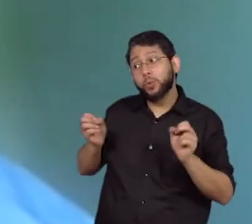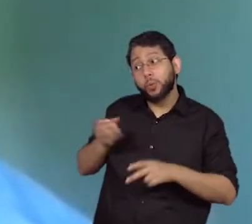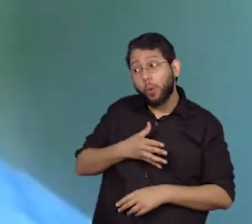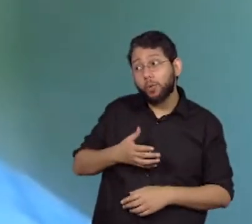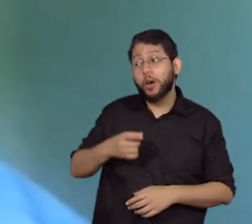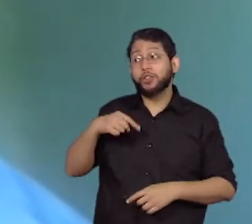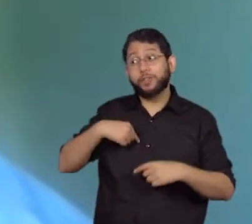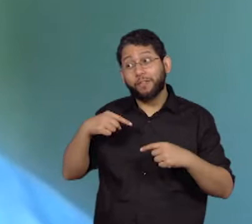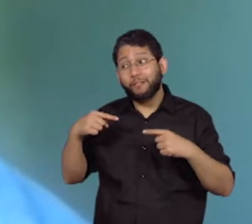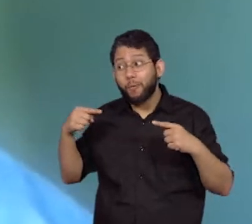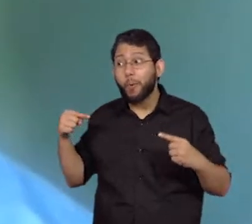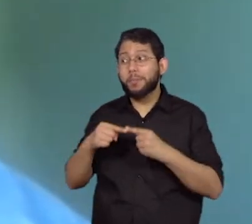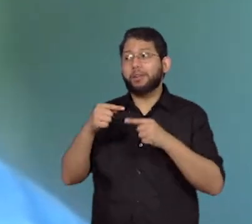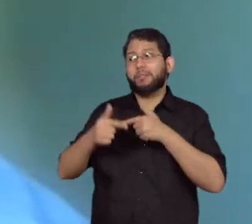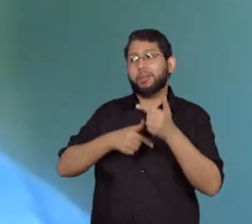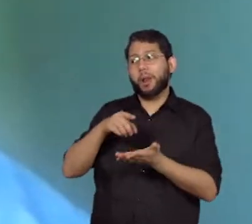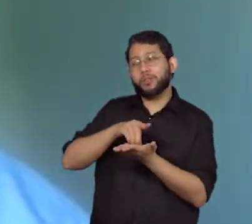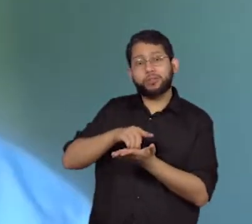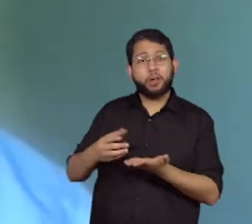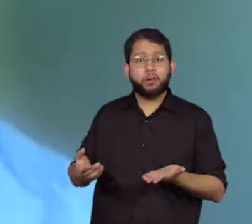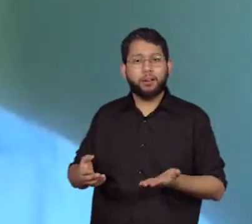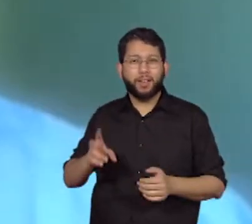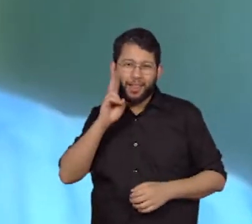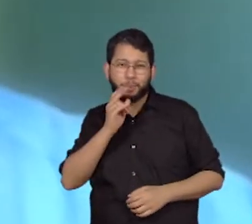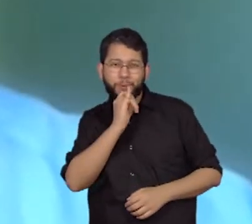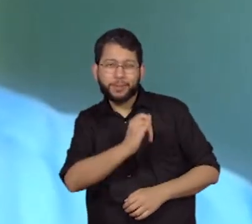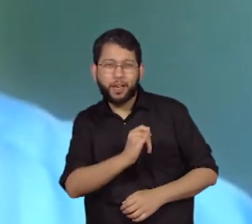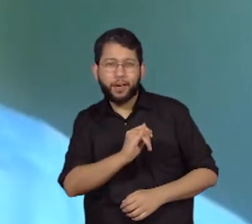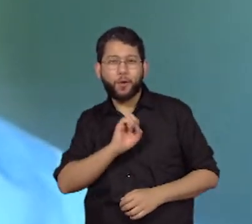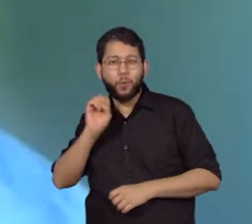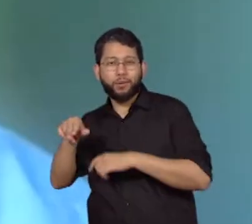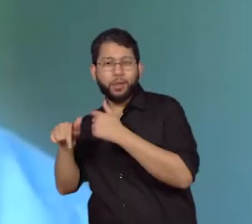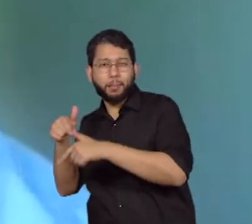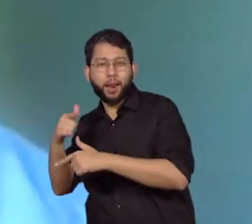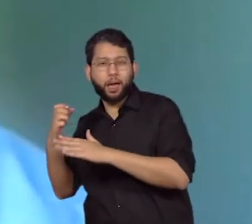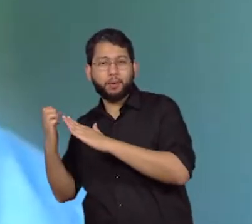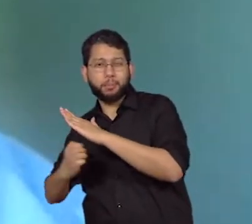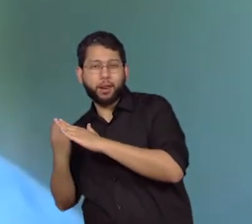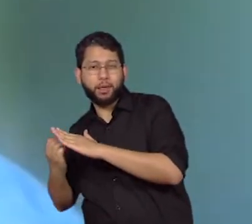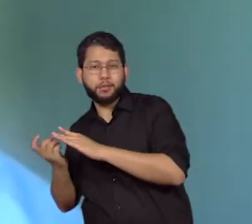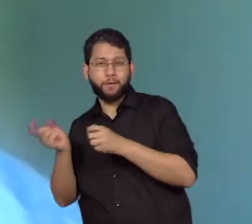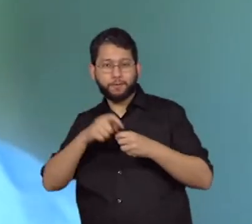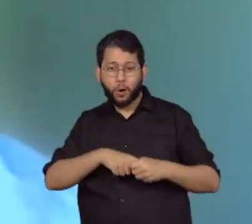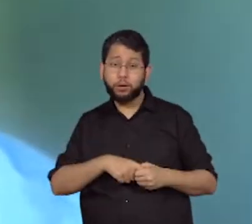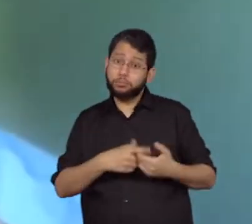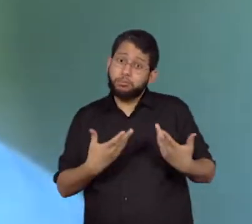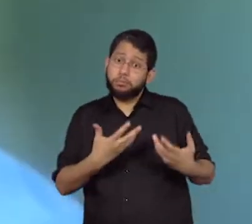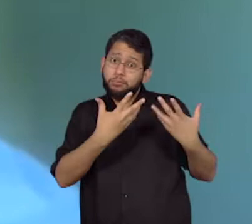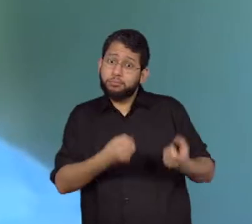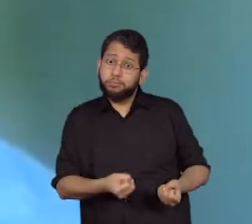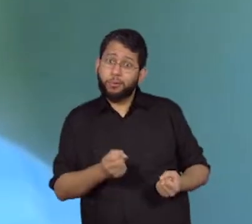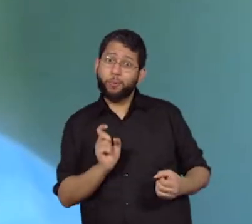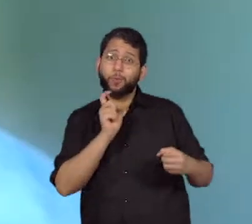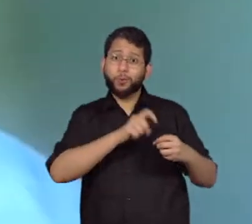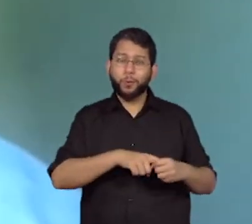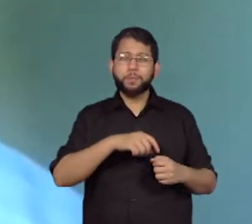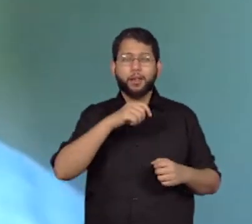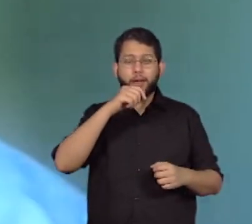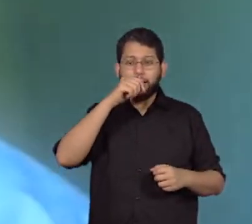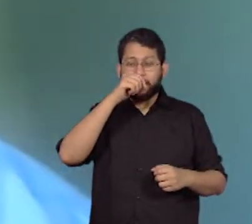Quando vocês me chamassem de volta, eu ia voltar. E voltei para Caras. A gente montou um projeto digital que foi muito